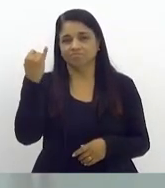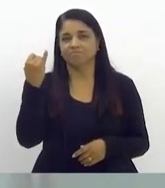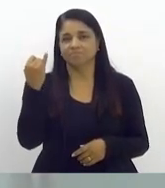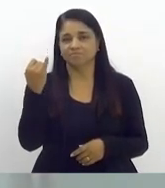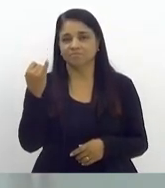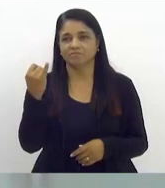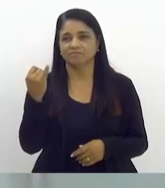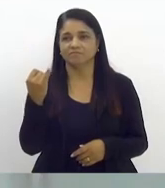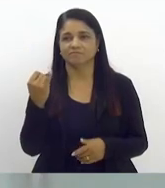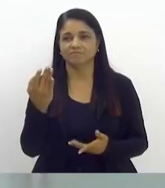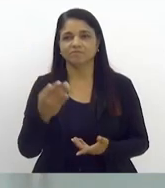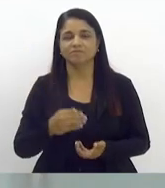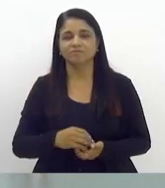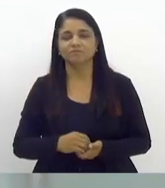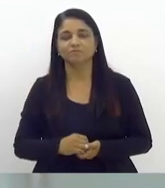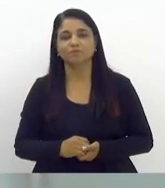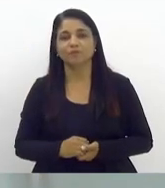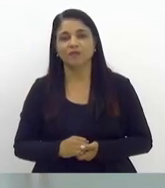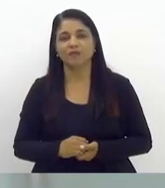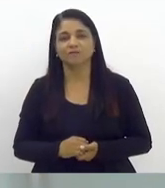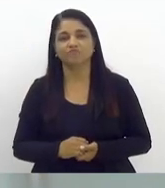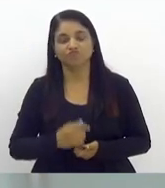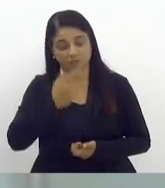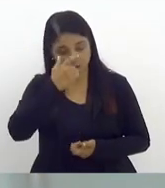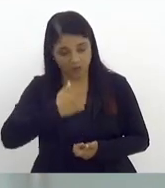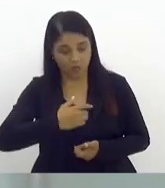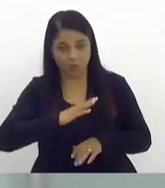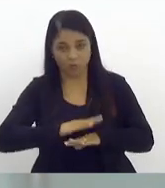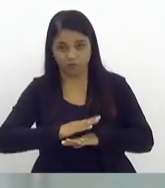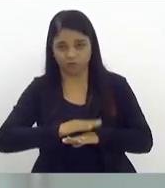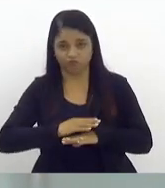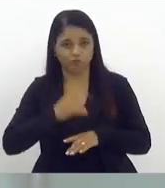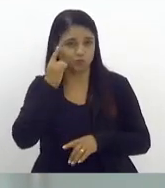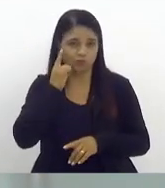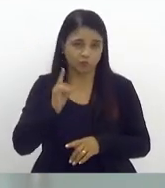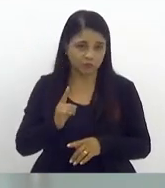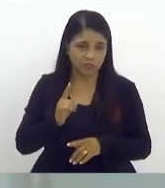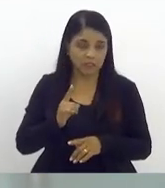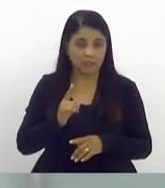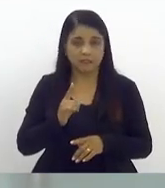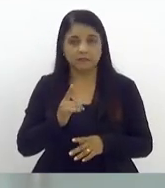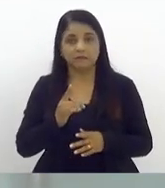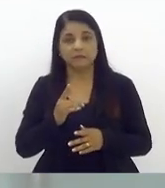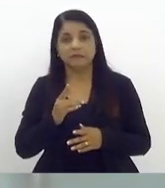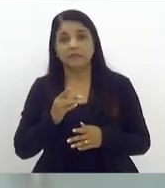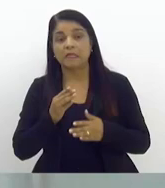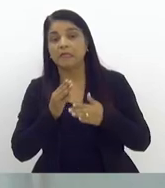Evidentemente que eu não sei que limites